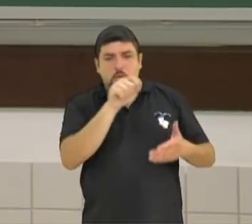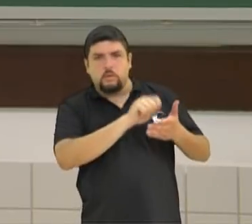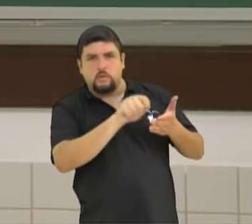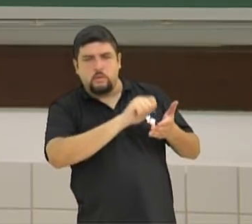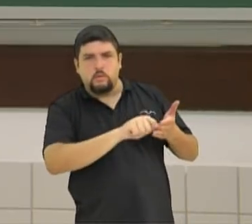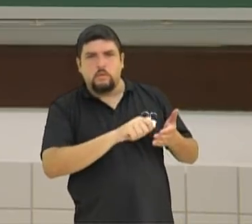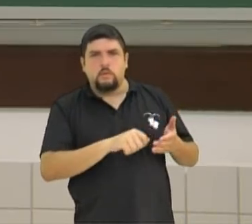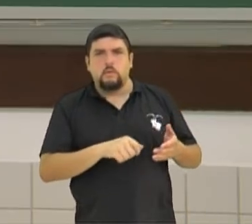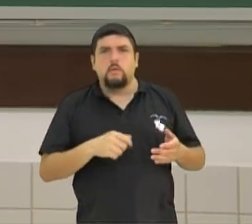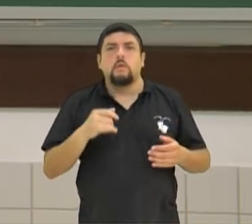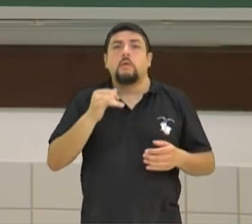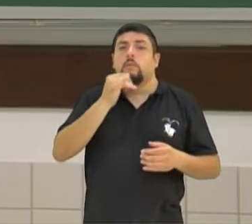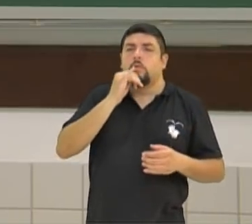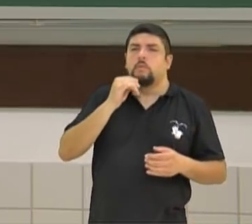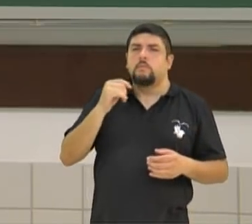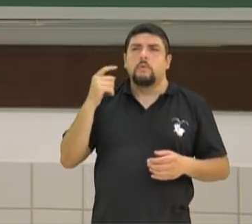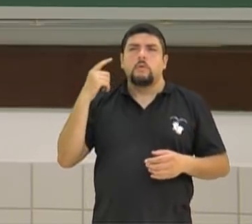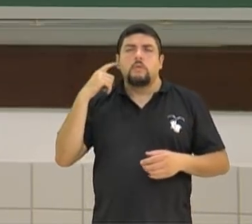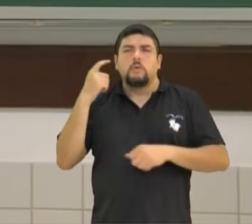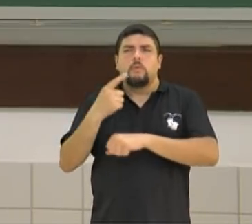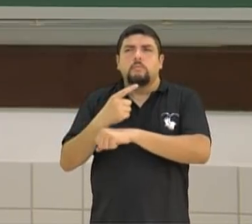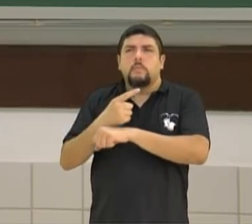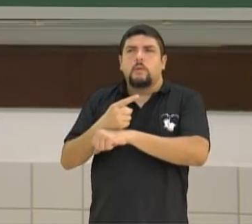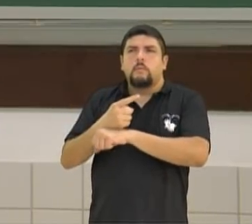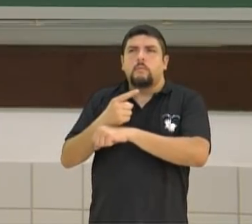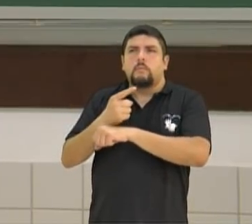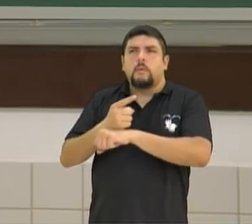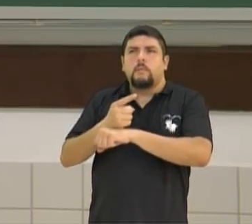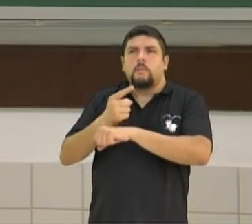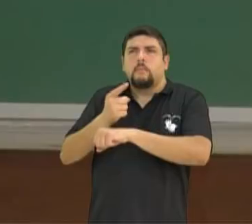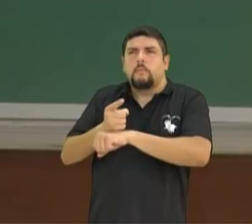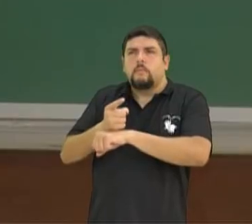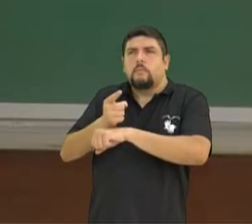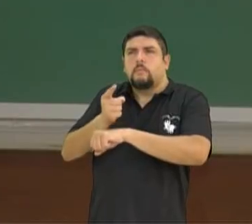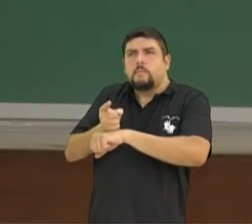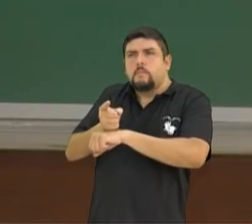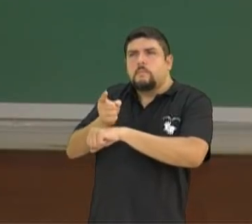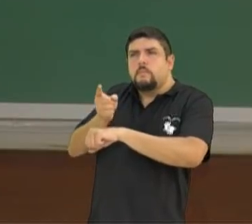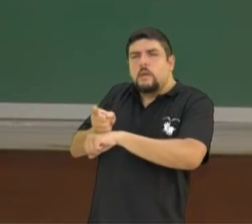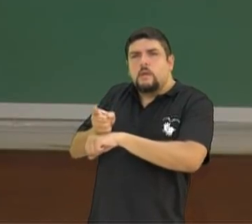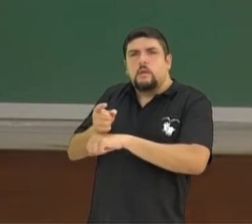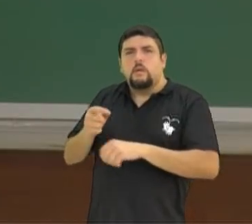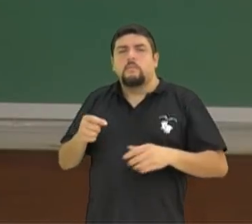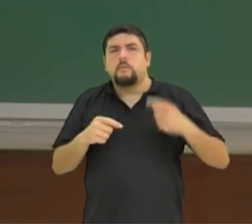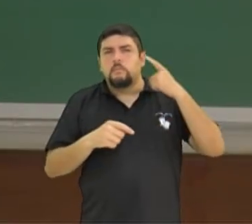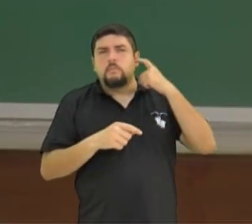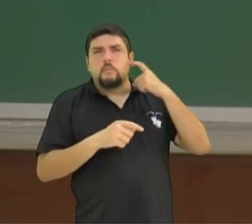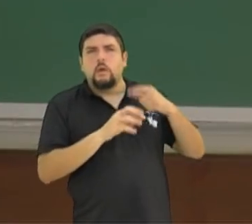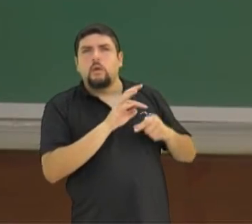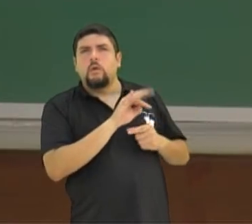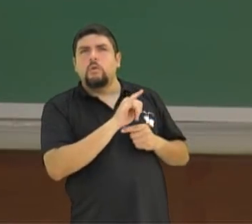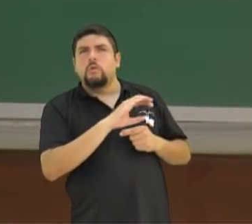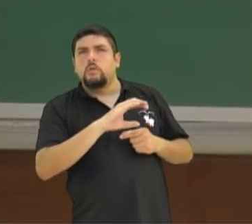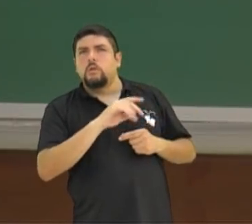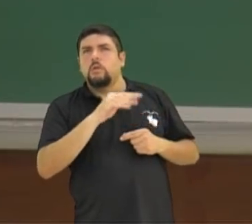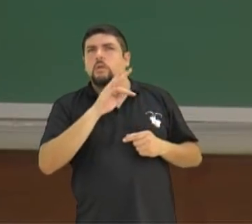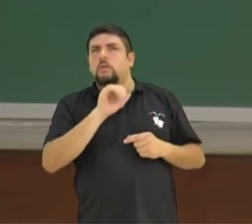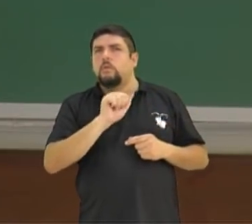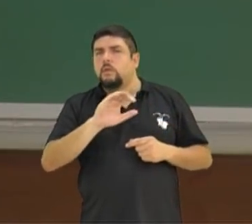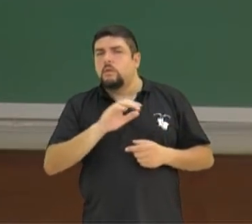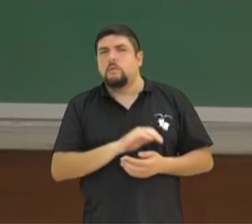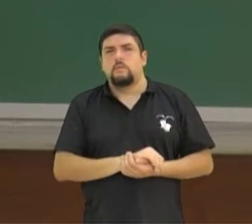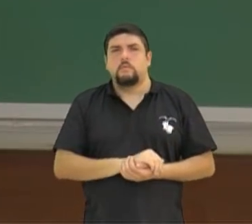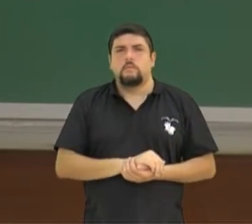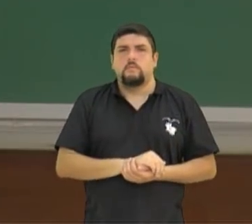exemplo de onomatopeia, né? A gente já estudou a metáfora, a comparação, né? Hipérbole, a ironia,